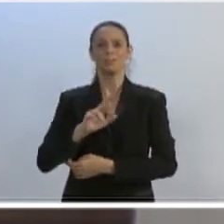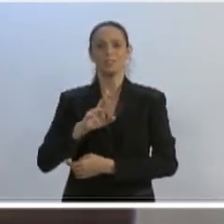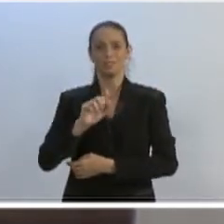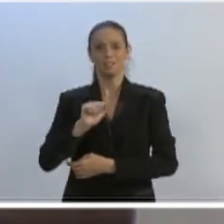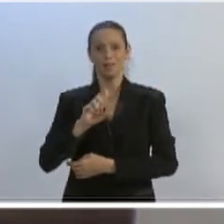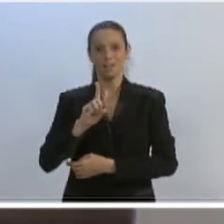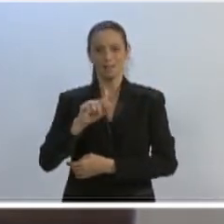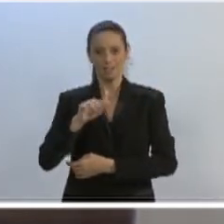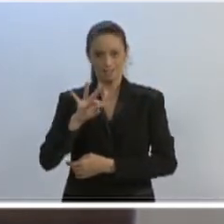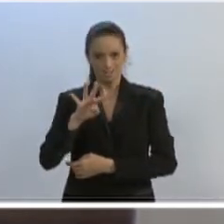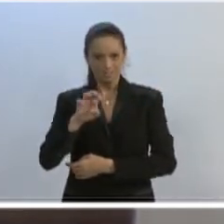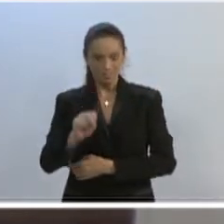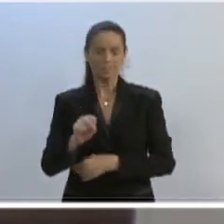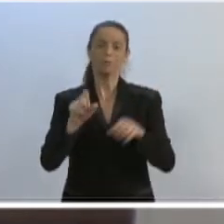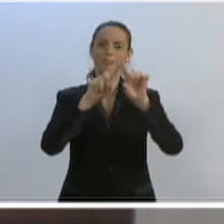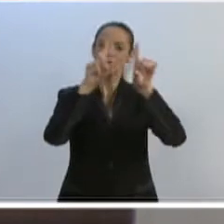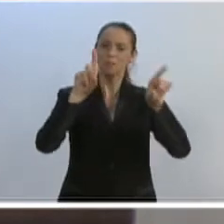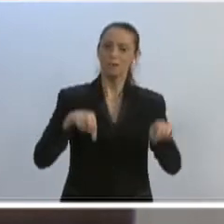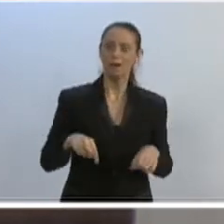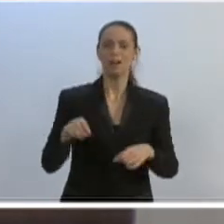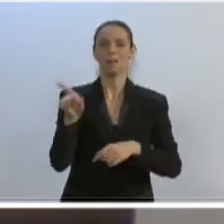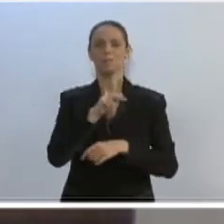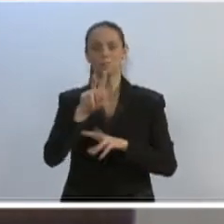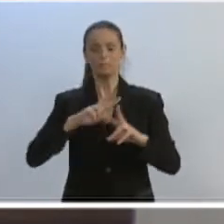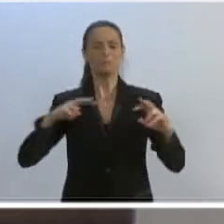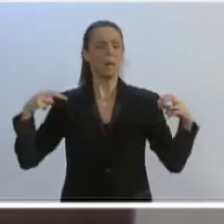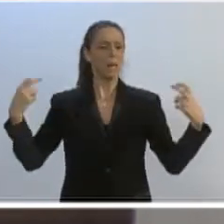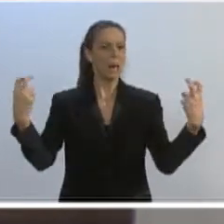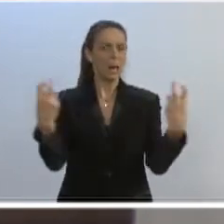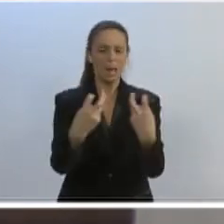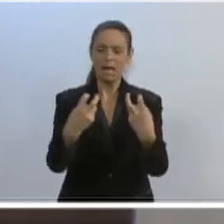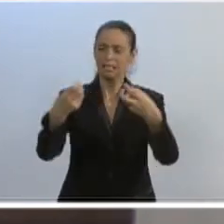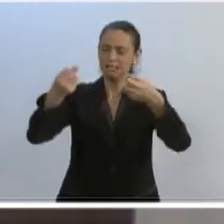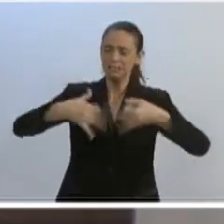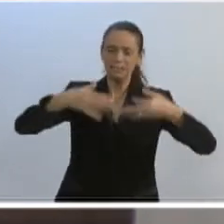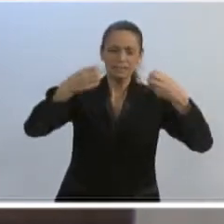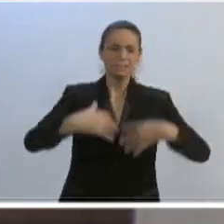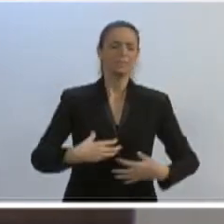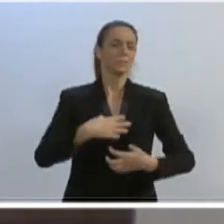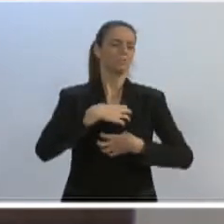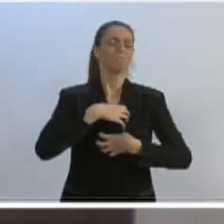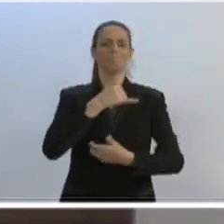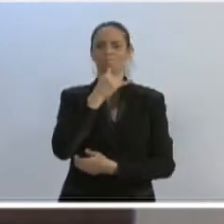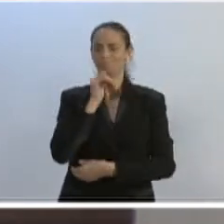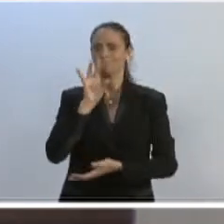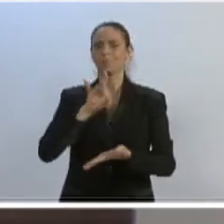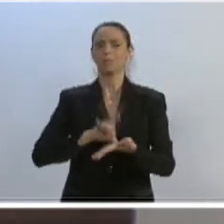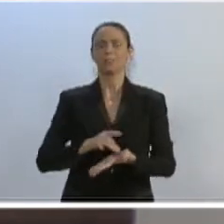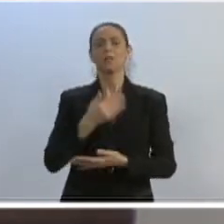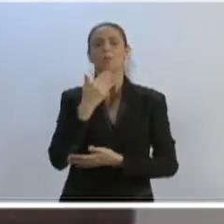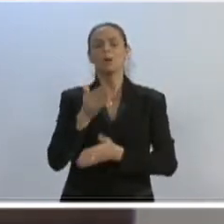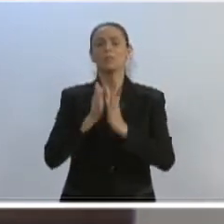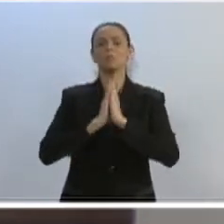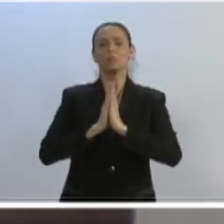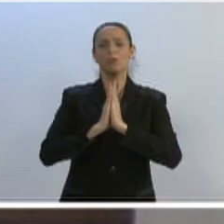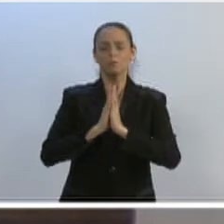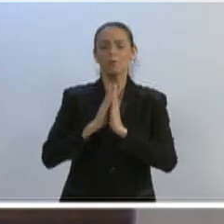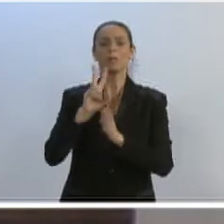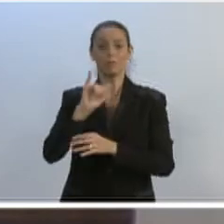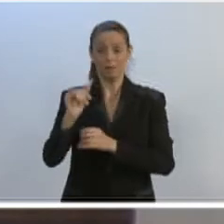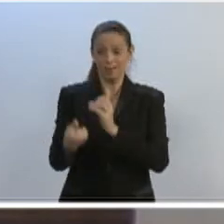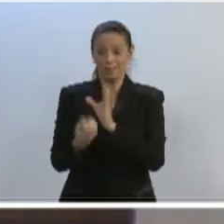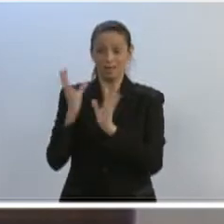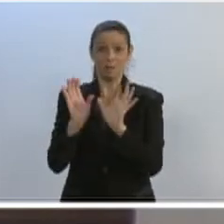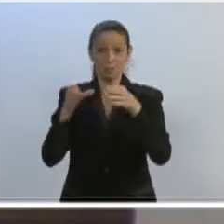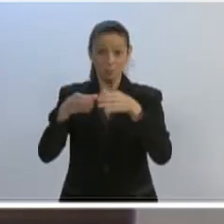hoje é servidores entraram com a gente hoje relataram foi dramático então eu peço encarecidamente essa comissão pelo senado ela consiga da educação